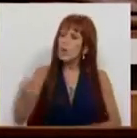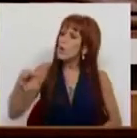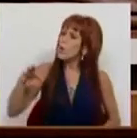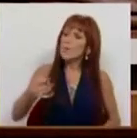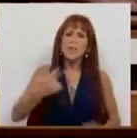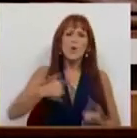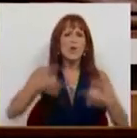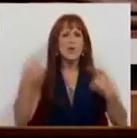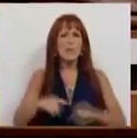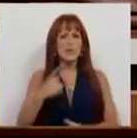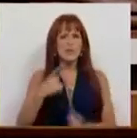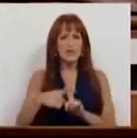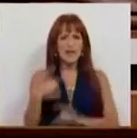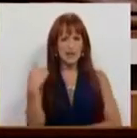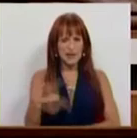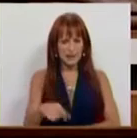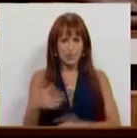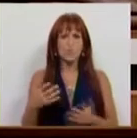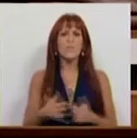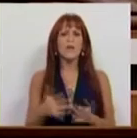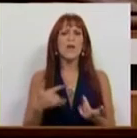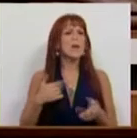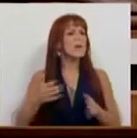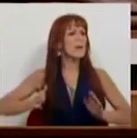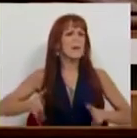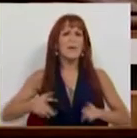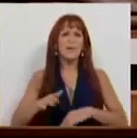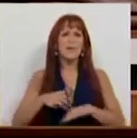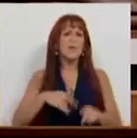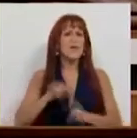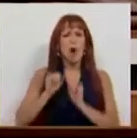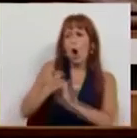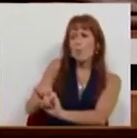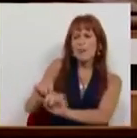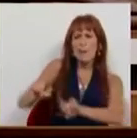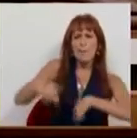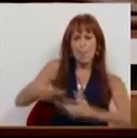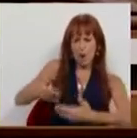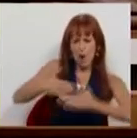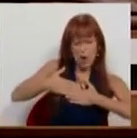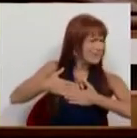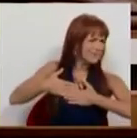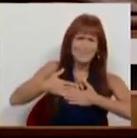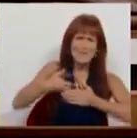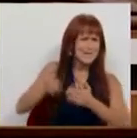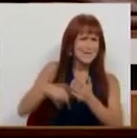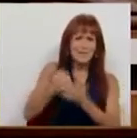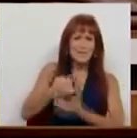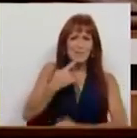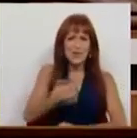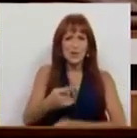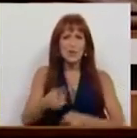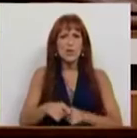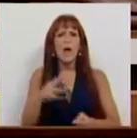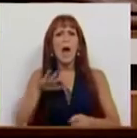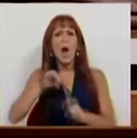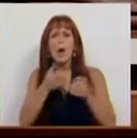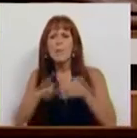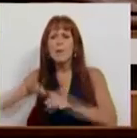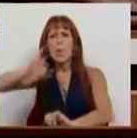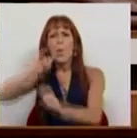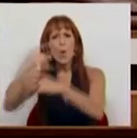PS nós temos uma vantagem. Não precisamos de fazer oposição a nós próprios. Sempre dissemos que há outro